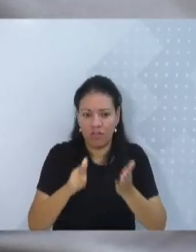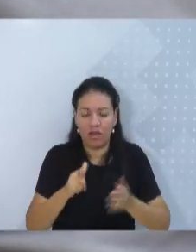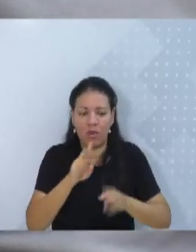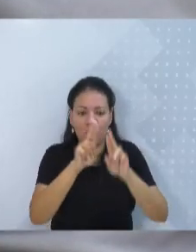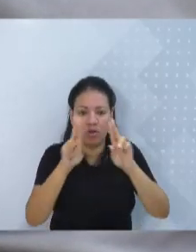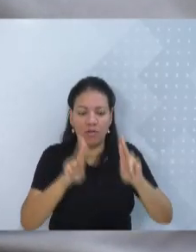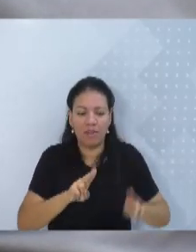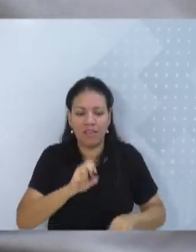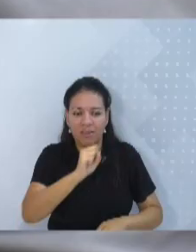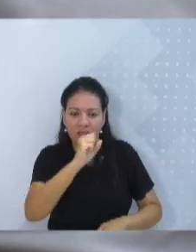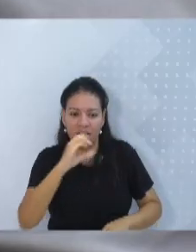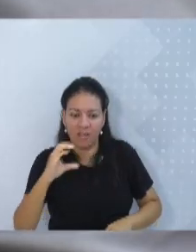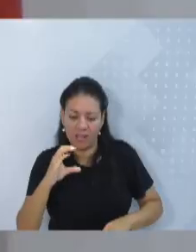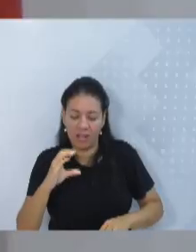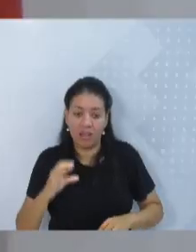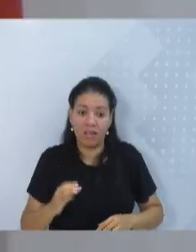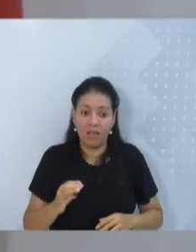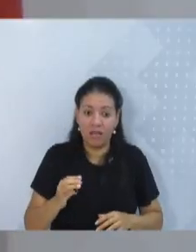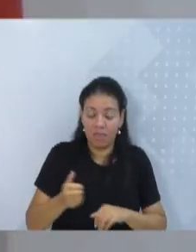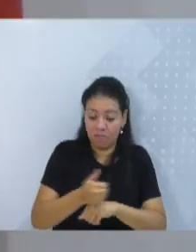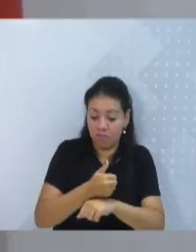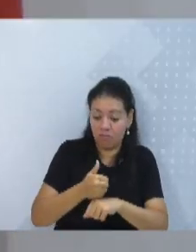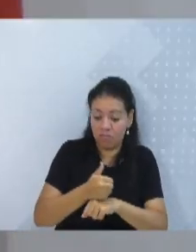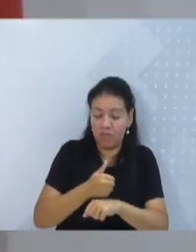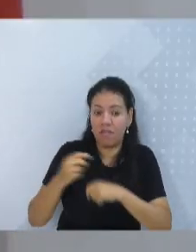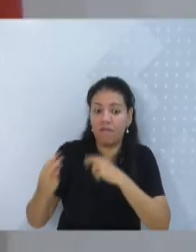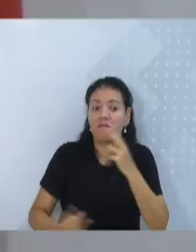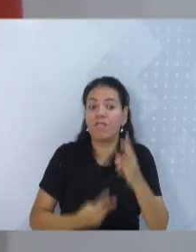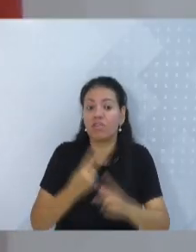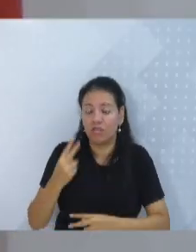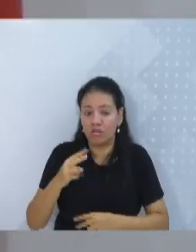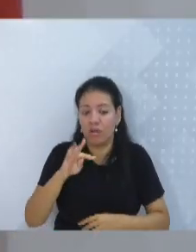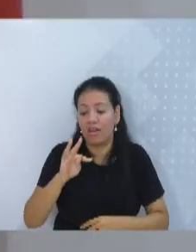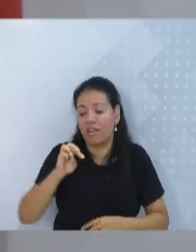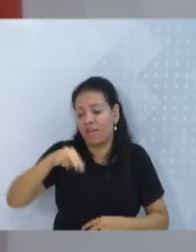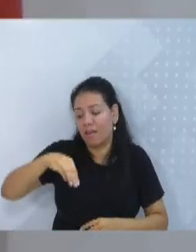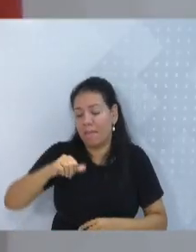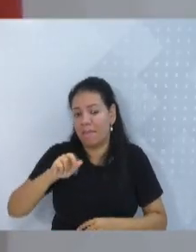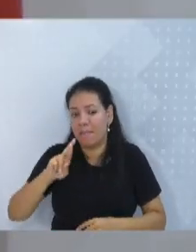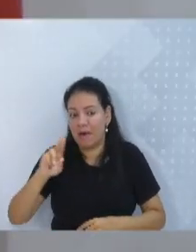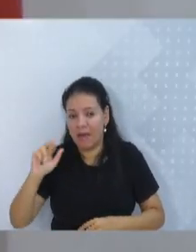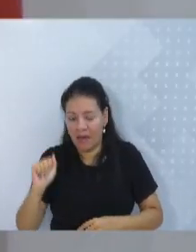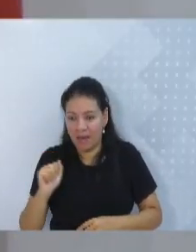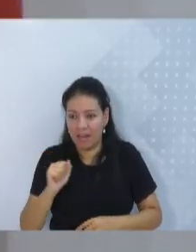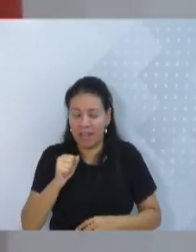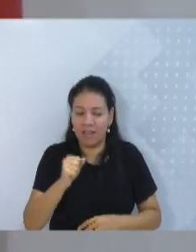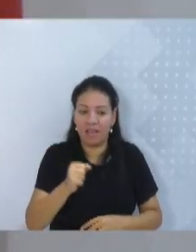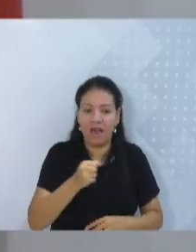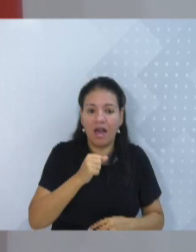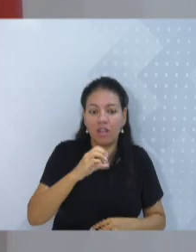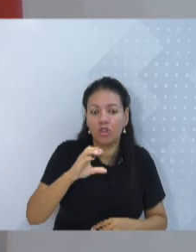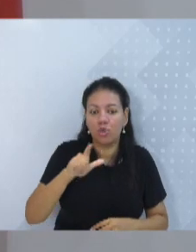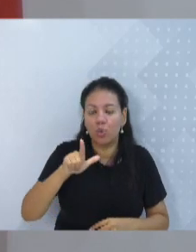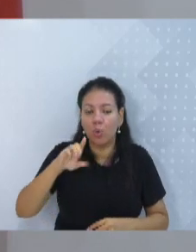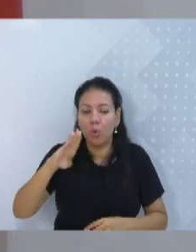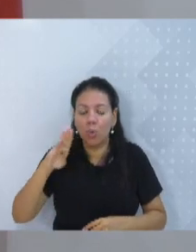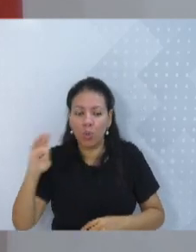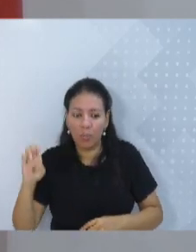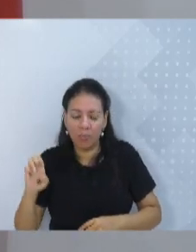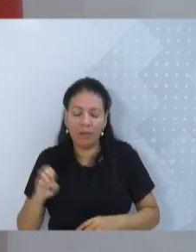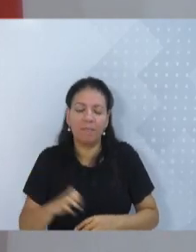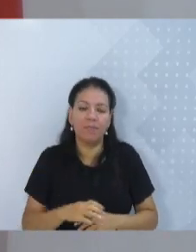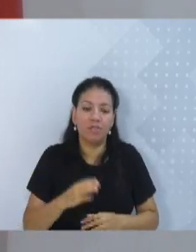e nessa categoria profissional uma das vencedoras foi a Tamara da Rádio Clube de Blumenau com a matéria